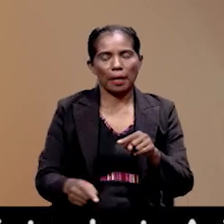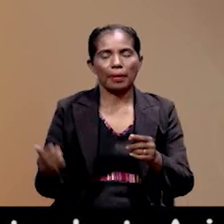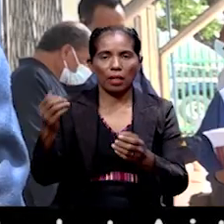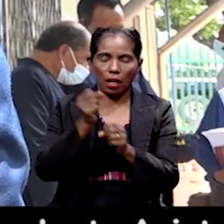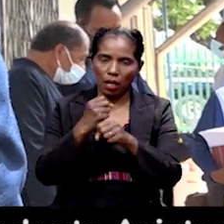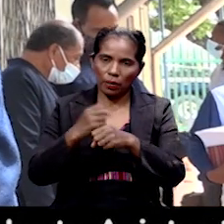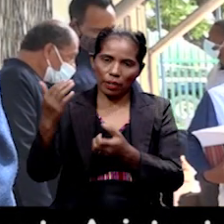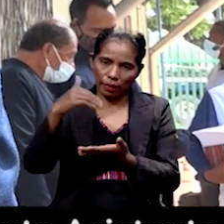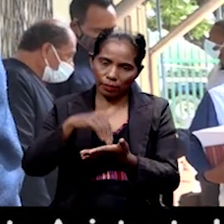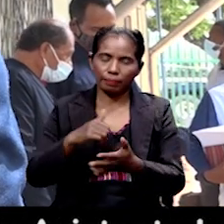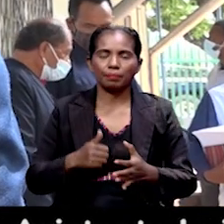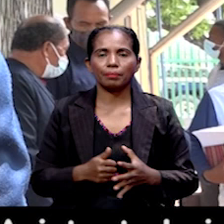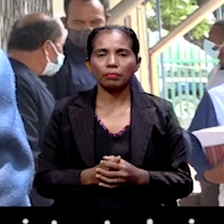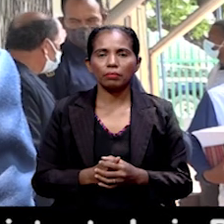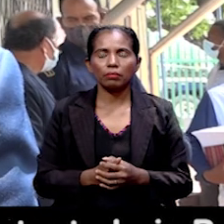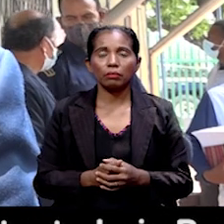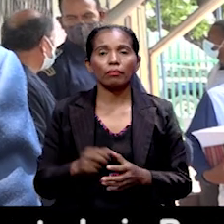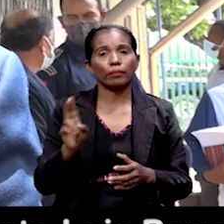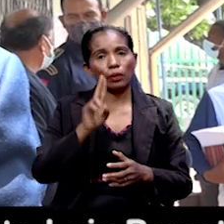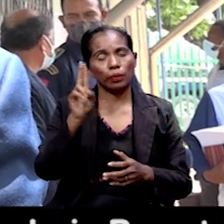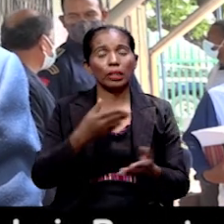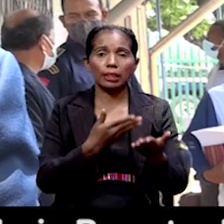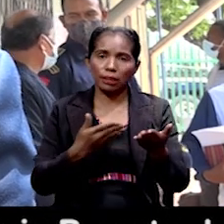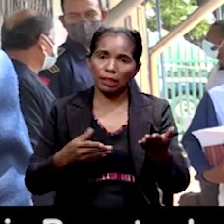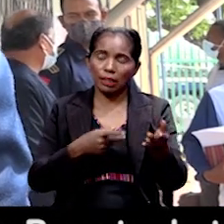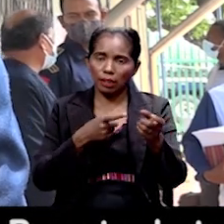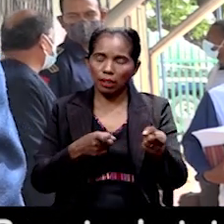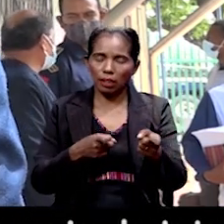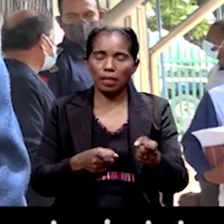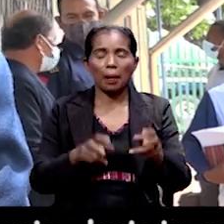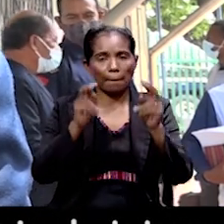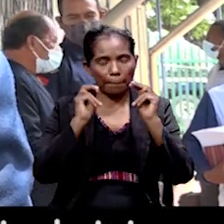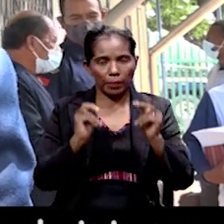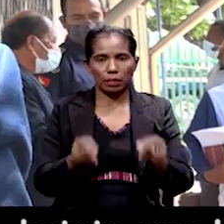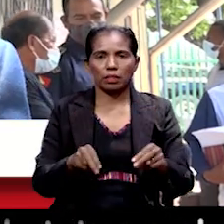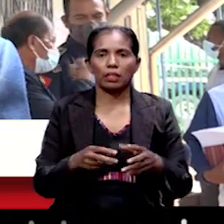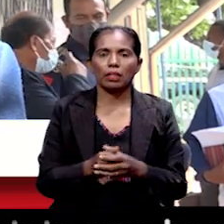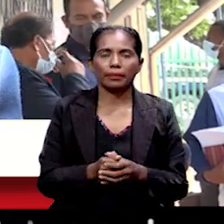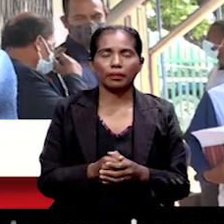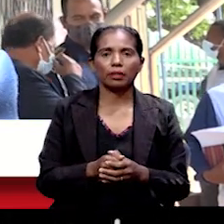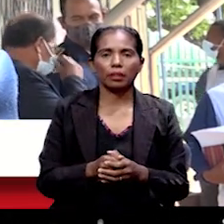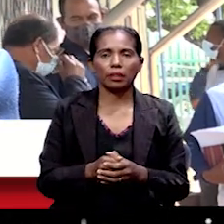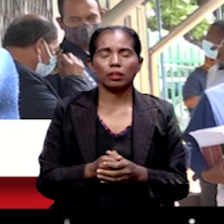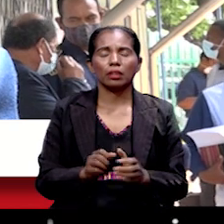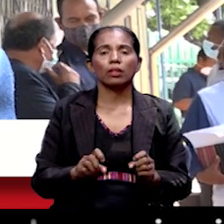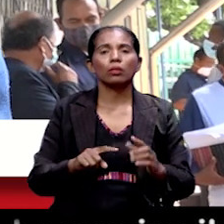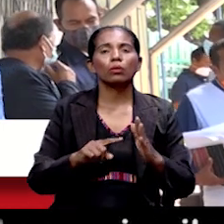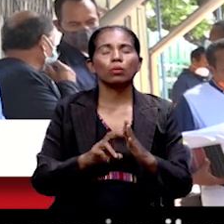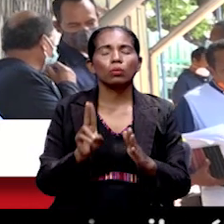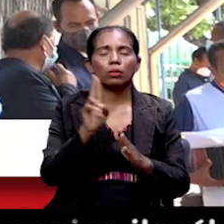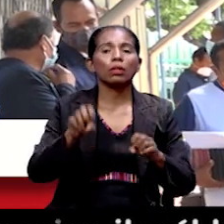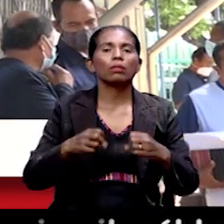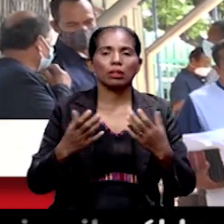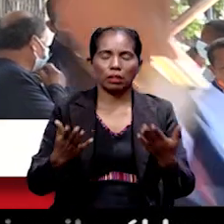tan. Atu uja arma ne, ne maka ema precisa ve pahira maka uja. Ada